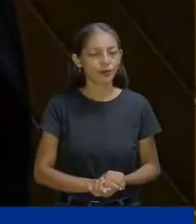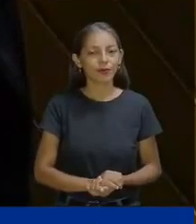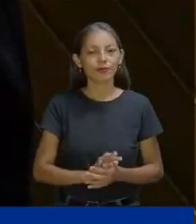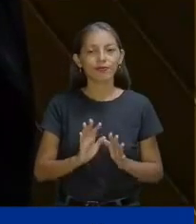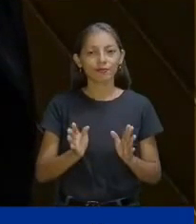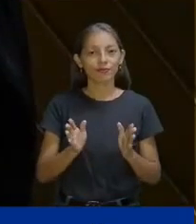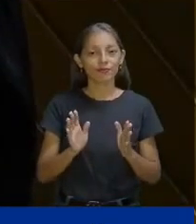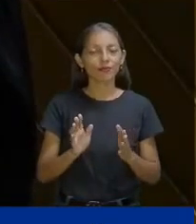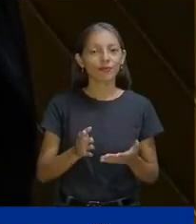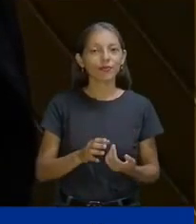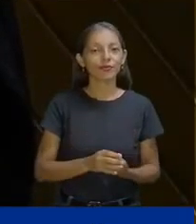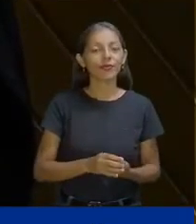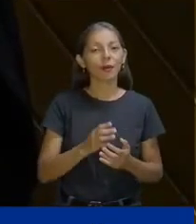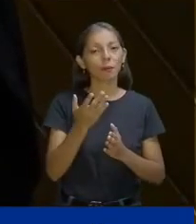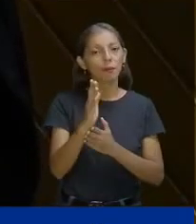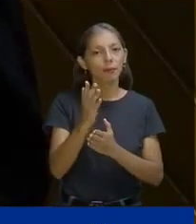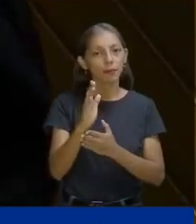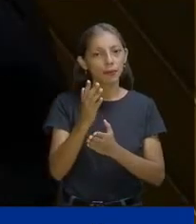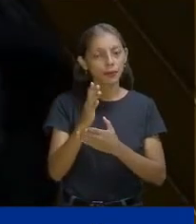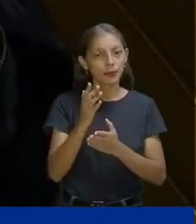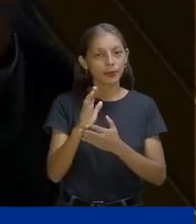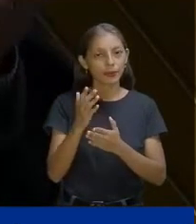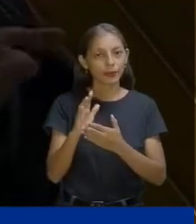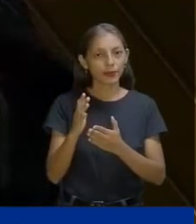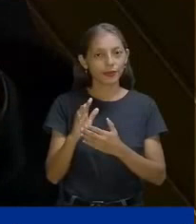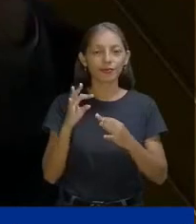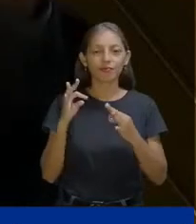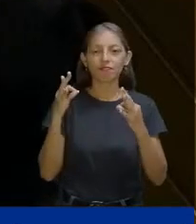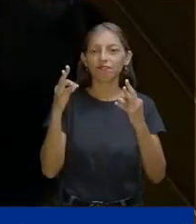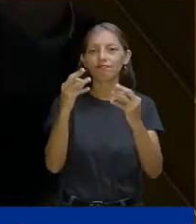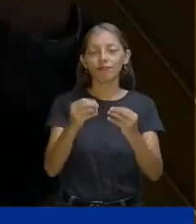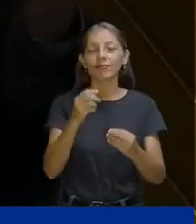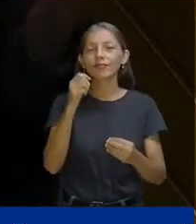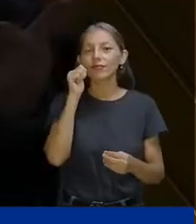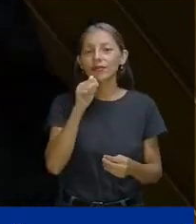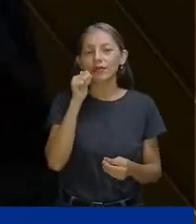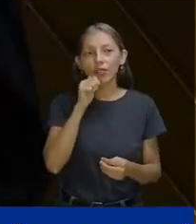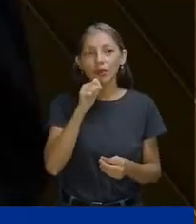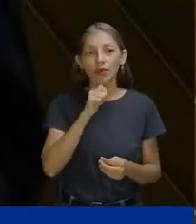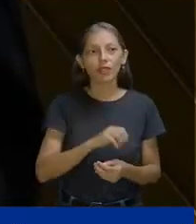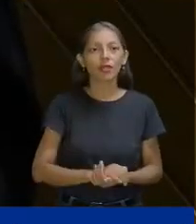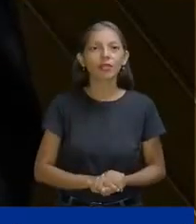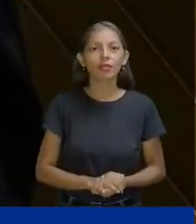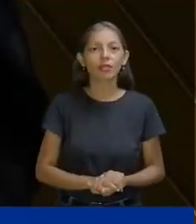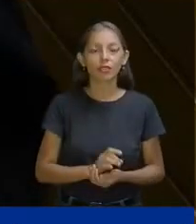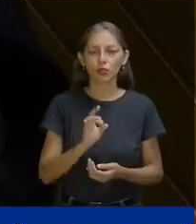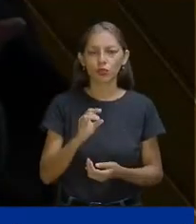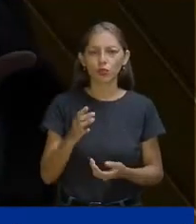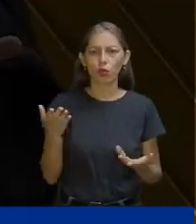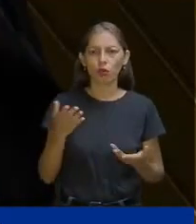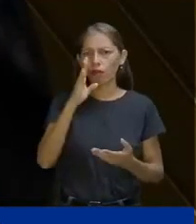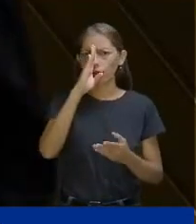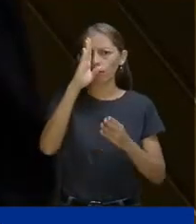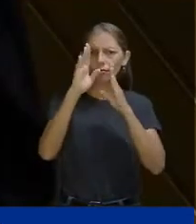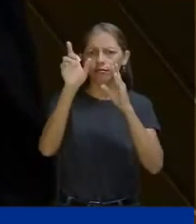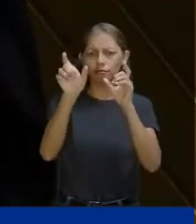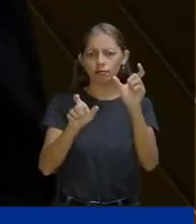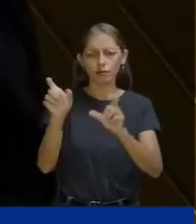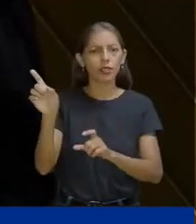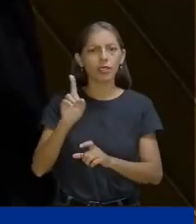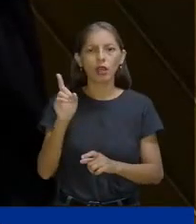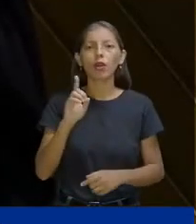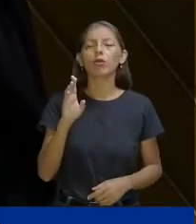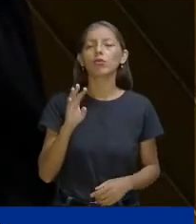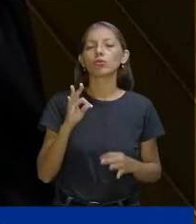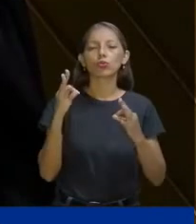antecipando, eu quero parabenizar também todas as mulheres que estão sendo homenageadas, não só as mulheres que estão sendo homenageadas, mas todas as